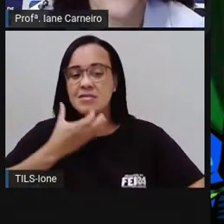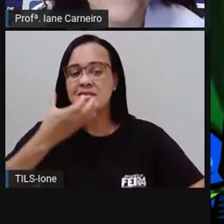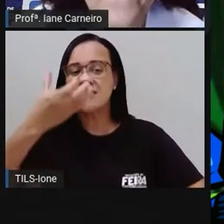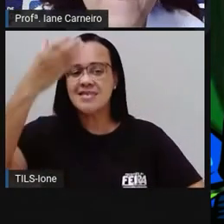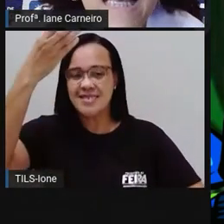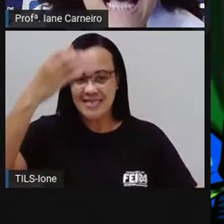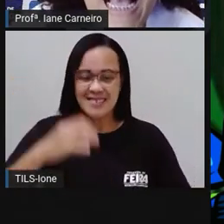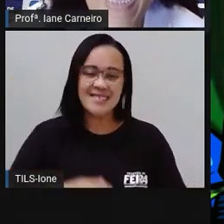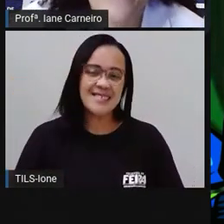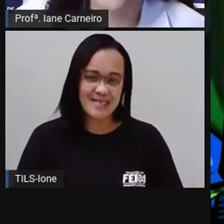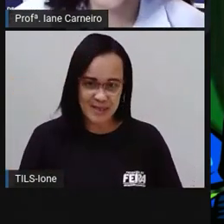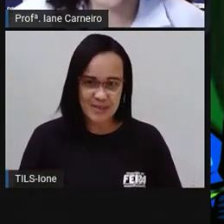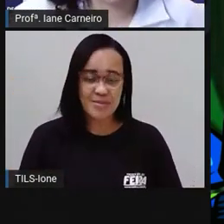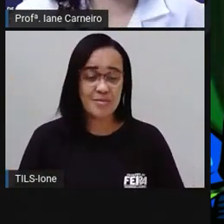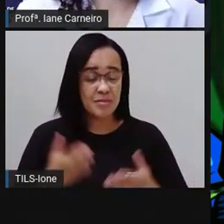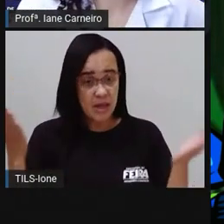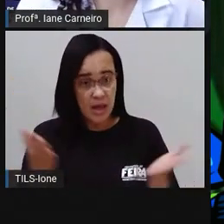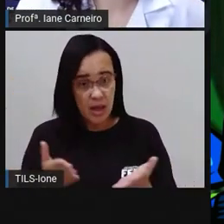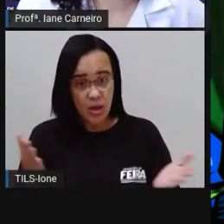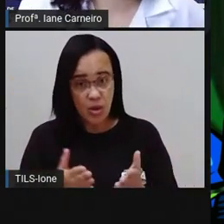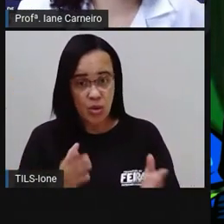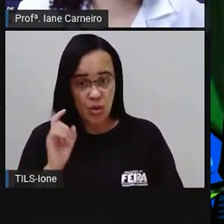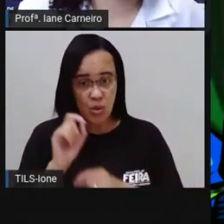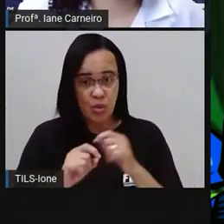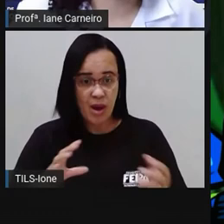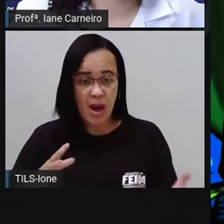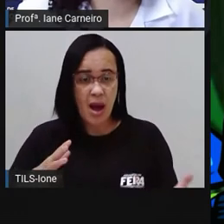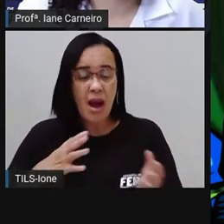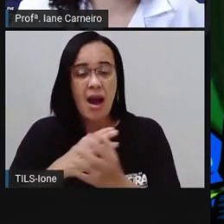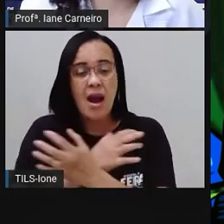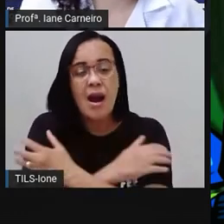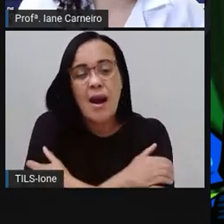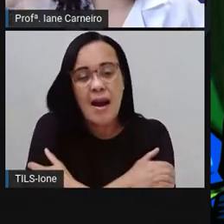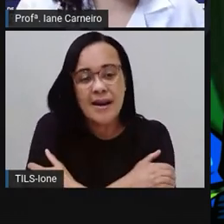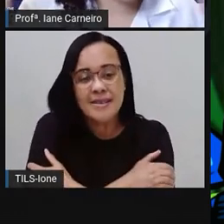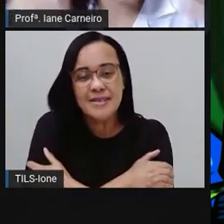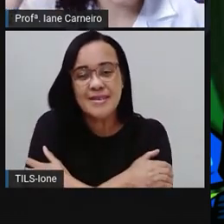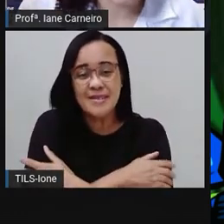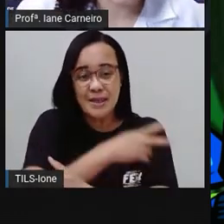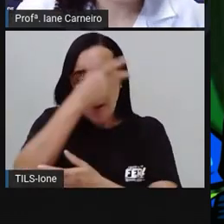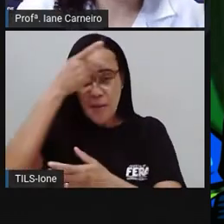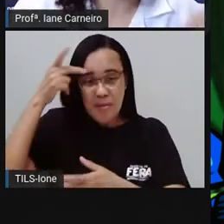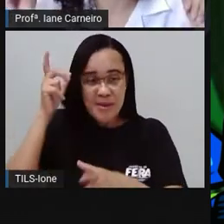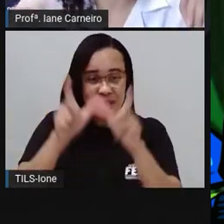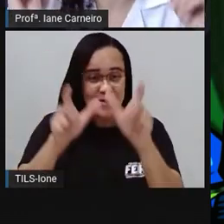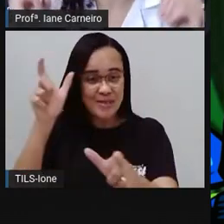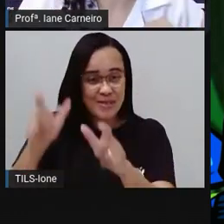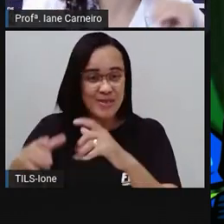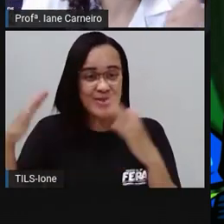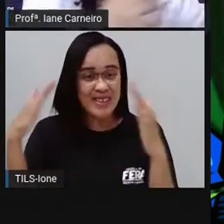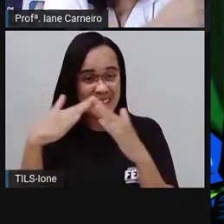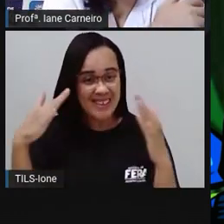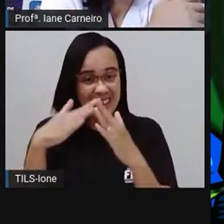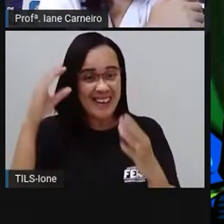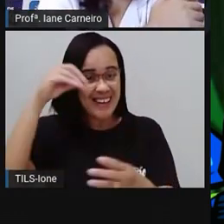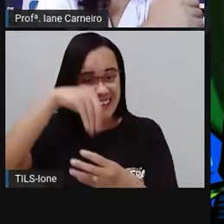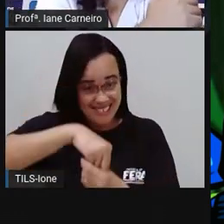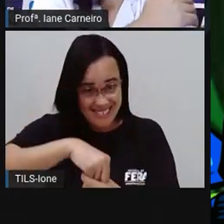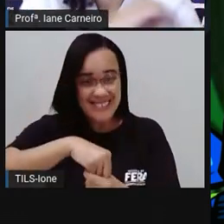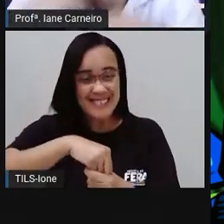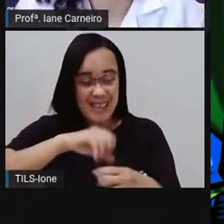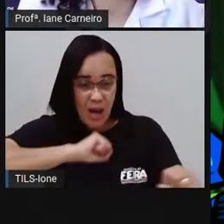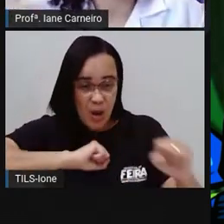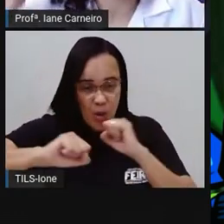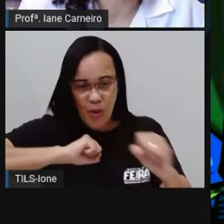joia. Agora, abrace alguém da sua casa. Corre aí e abraça alguém da casa. Dá aquele abraço